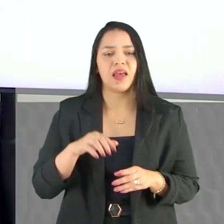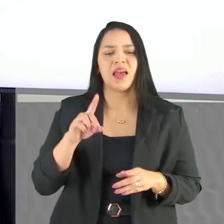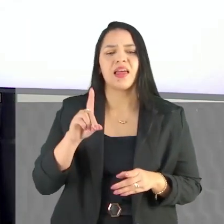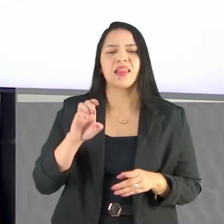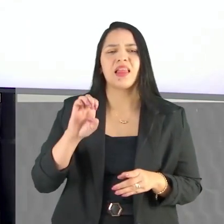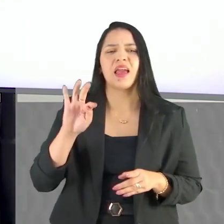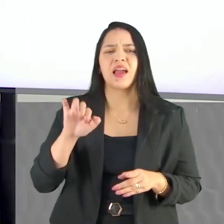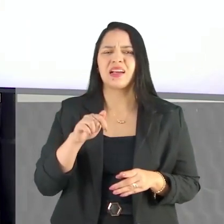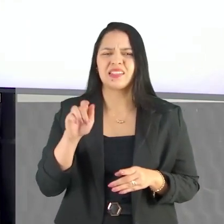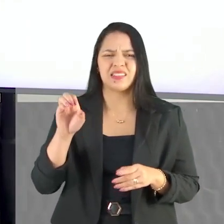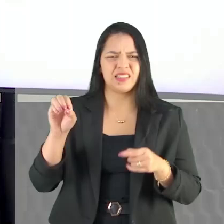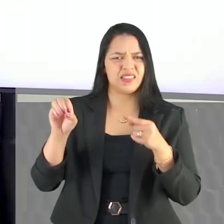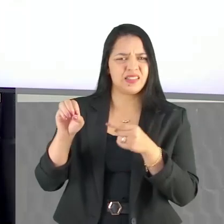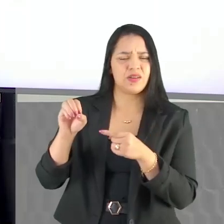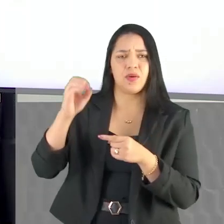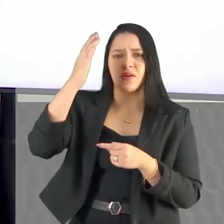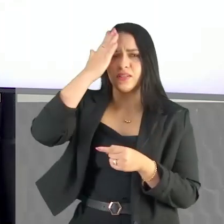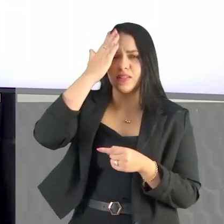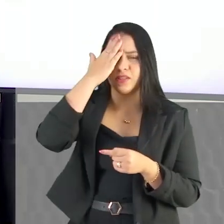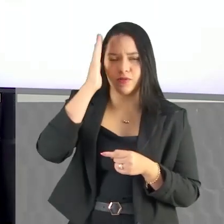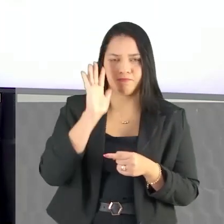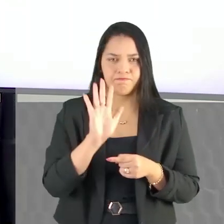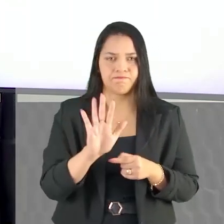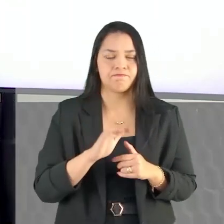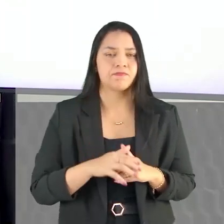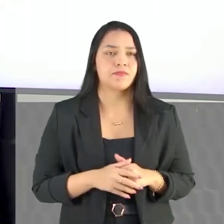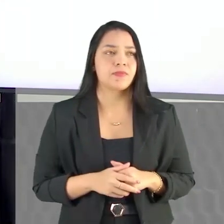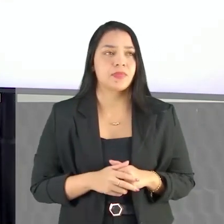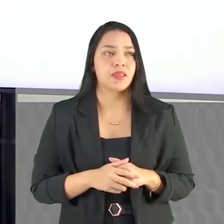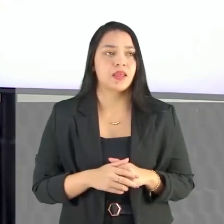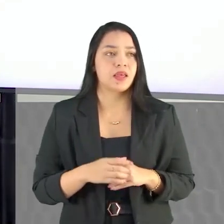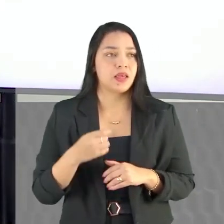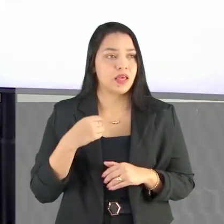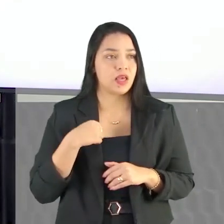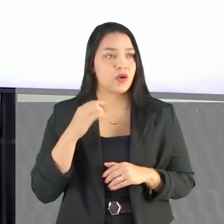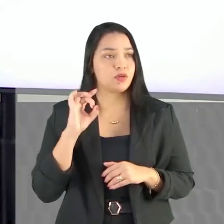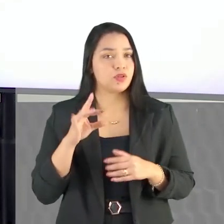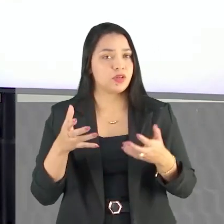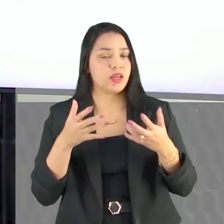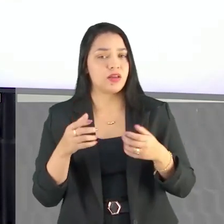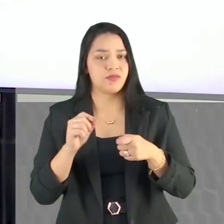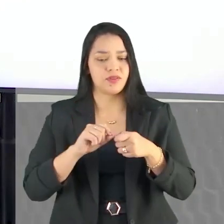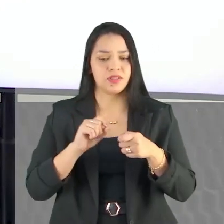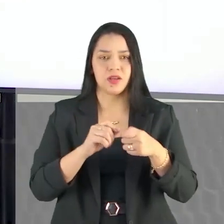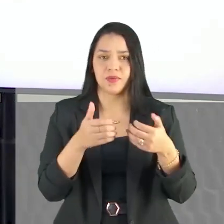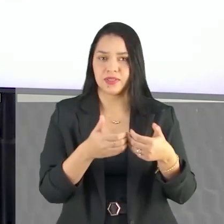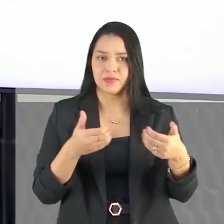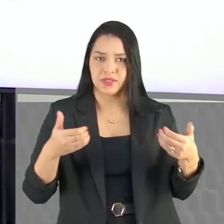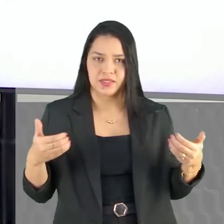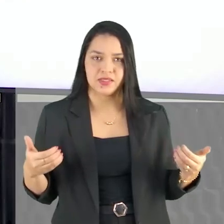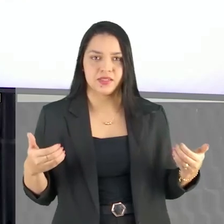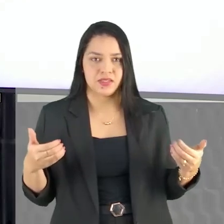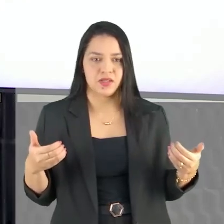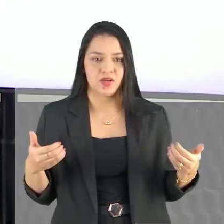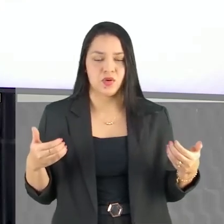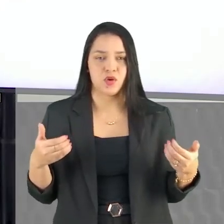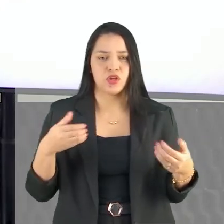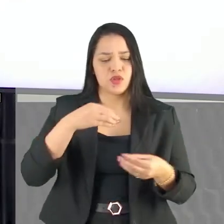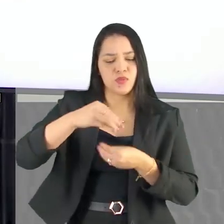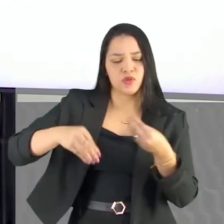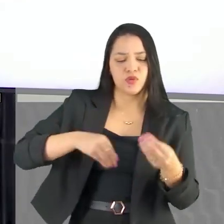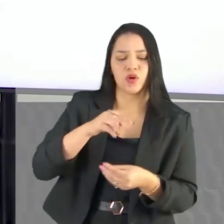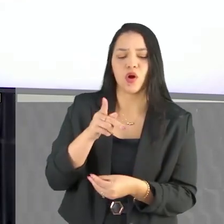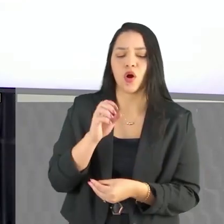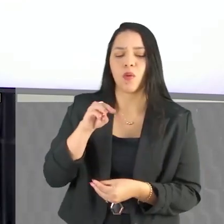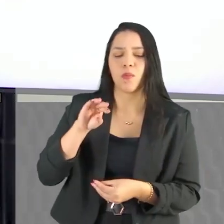Decantação, não, entende uma coisa, se eu quero fazer uma separação de mistura homogênea, eu preciso